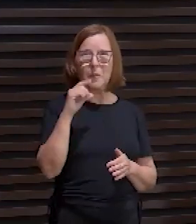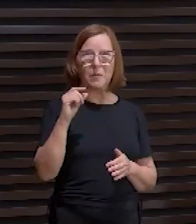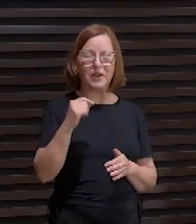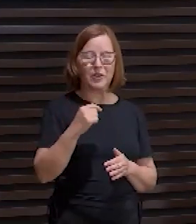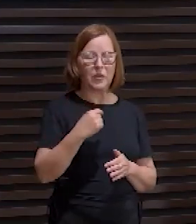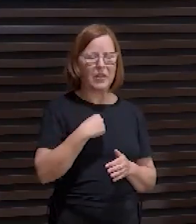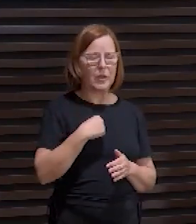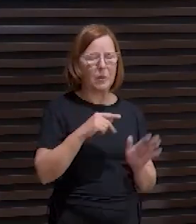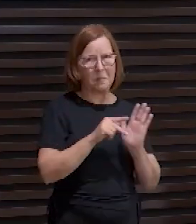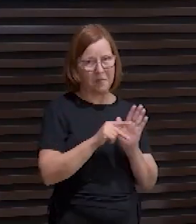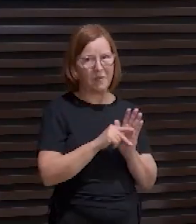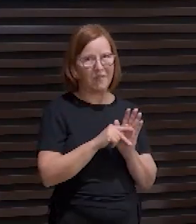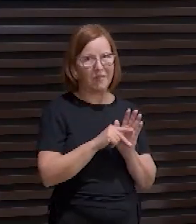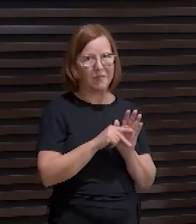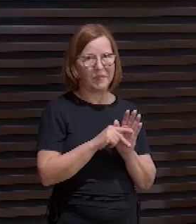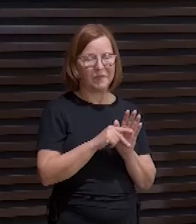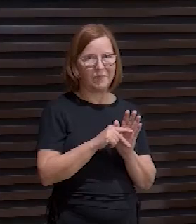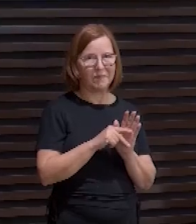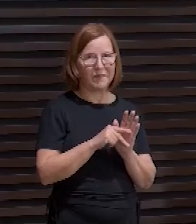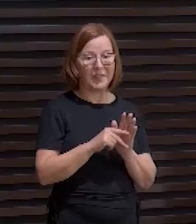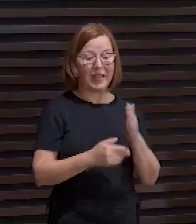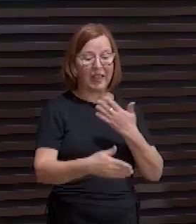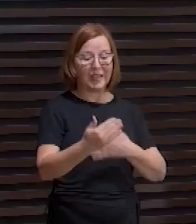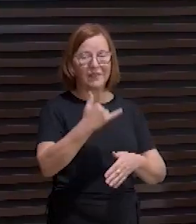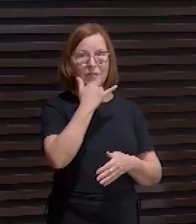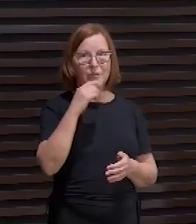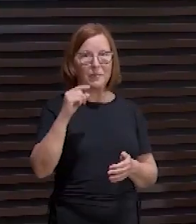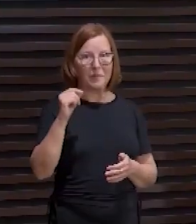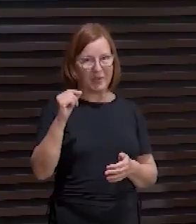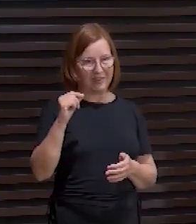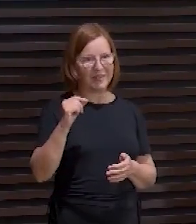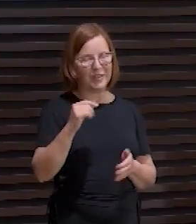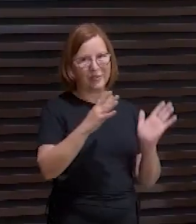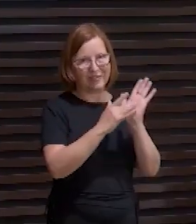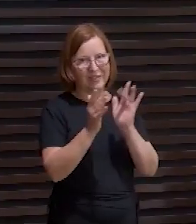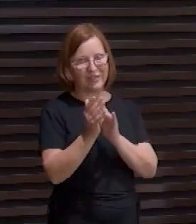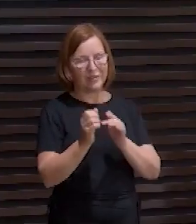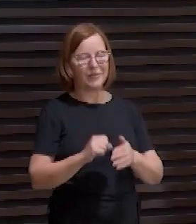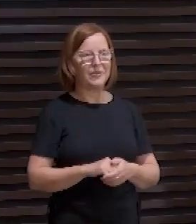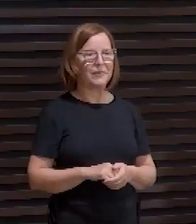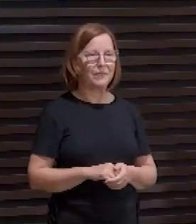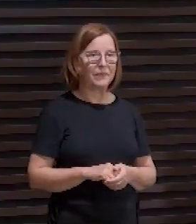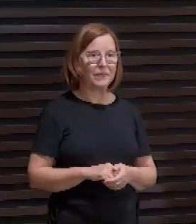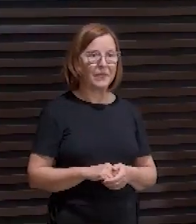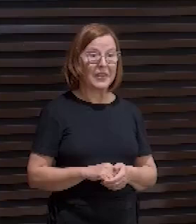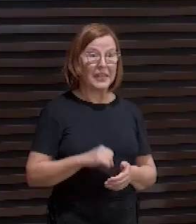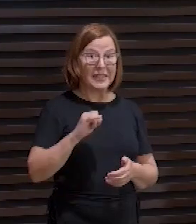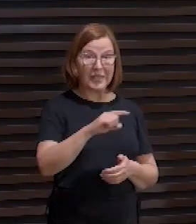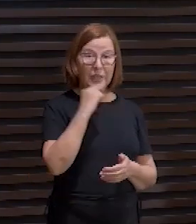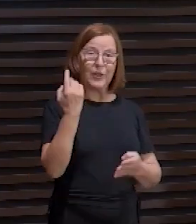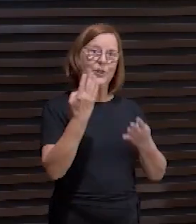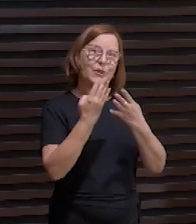Para a culpa ser lançada no mar do esquecimento. O Senhor fala que quando nós confessamos, pedimos perdão para Ele, dos